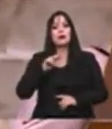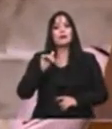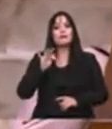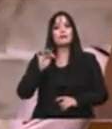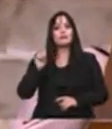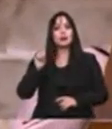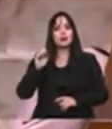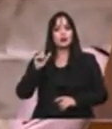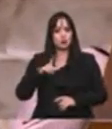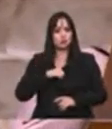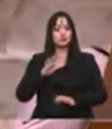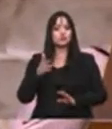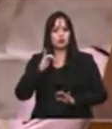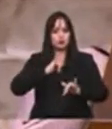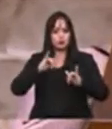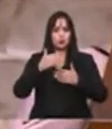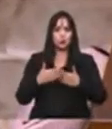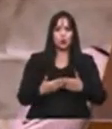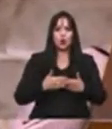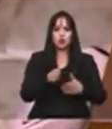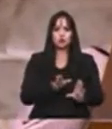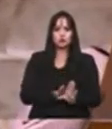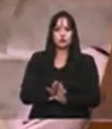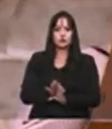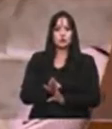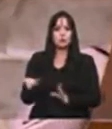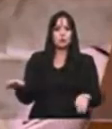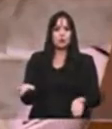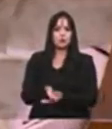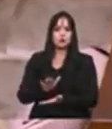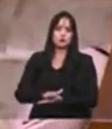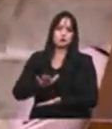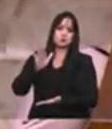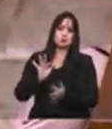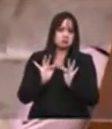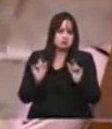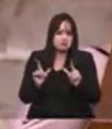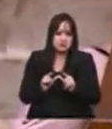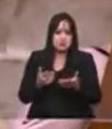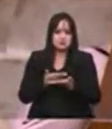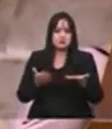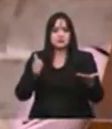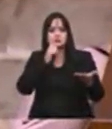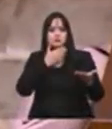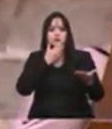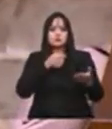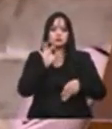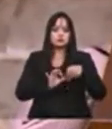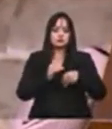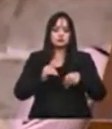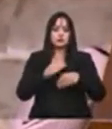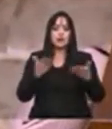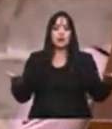funcionários, segundo confirmado durante a instrução processual. Em síntese, senhores e senhoras ministras, com